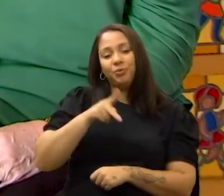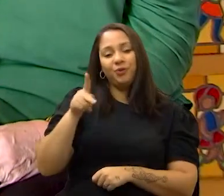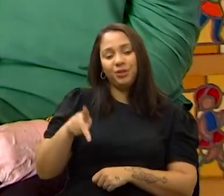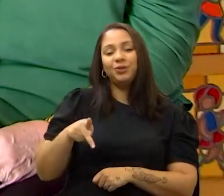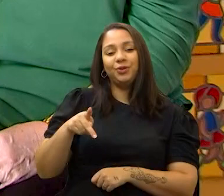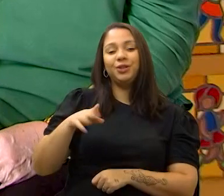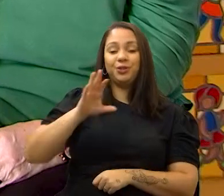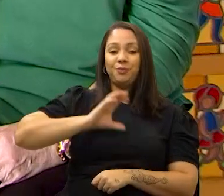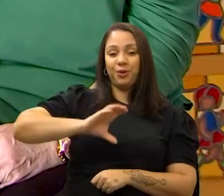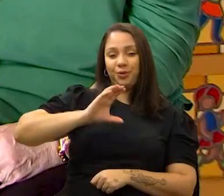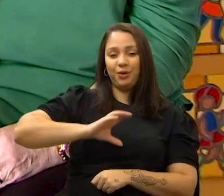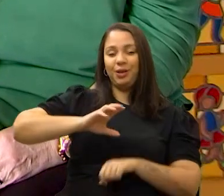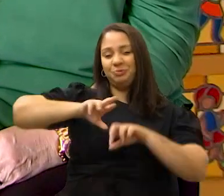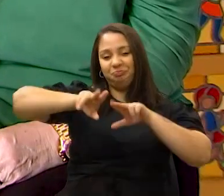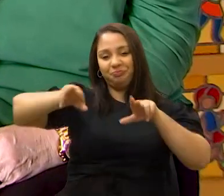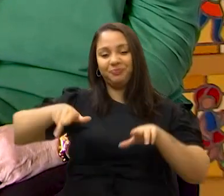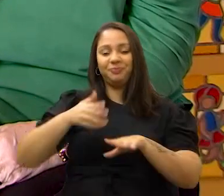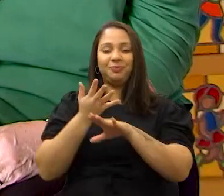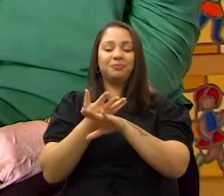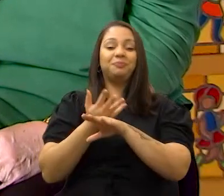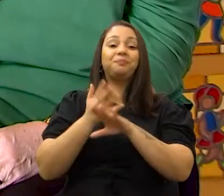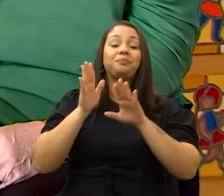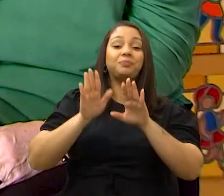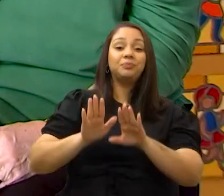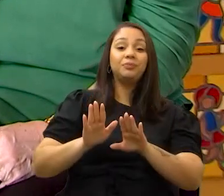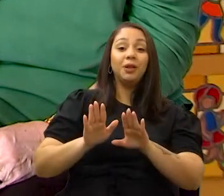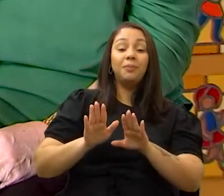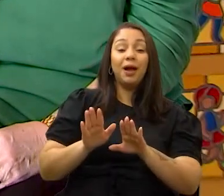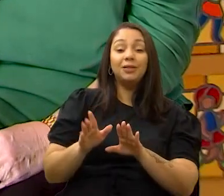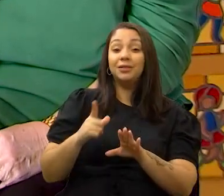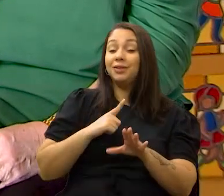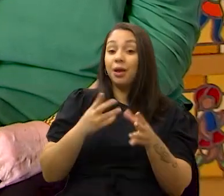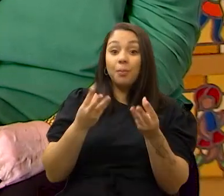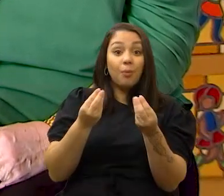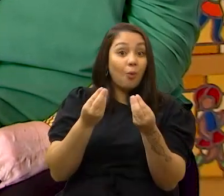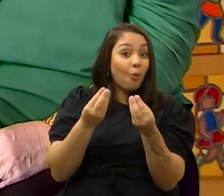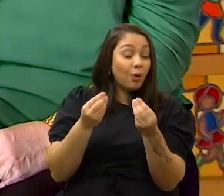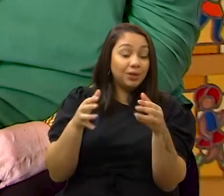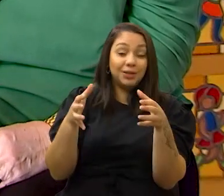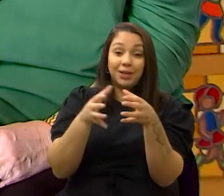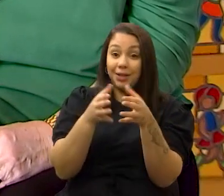de língua portuguesa, etc. Mas há,